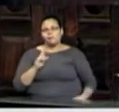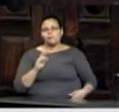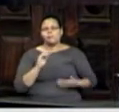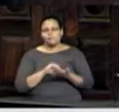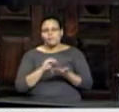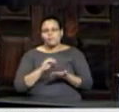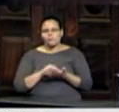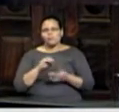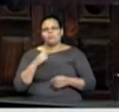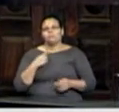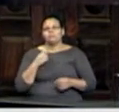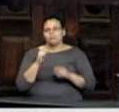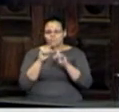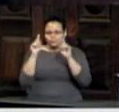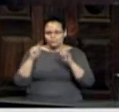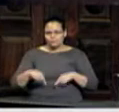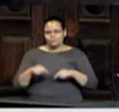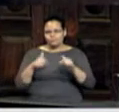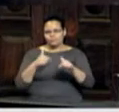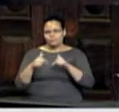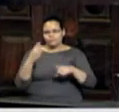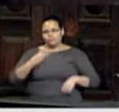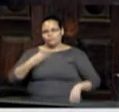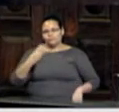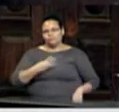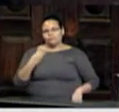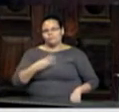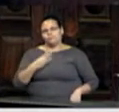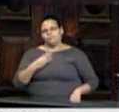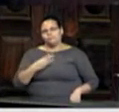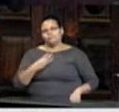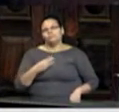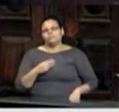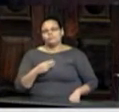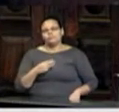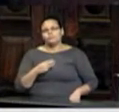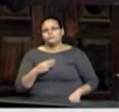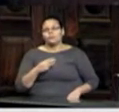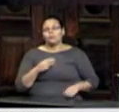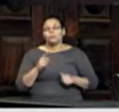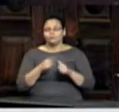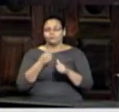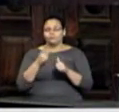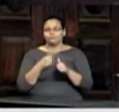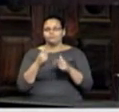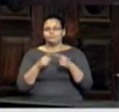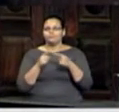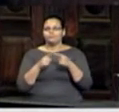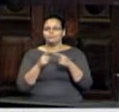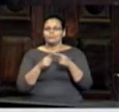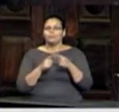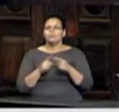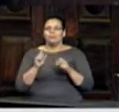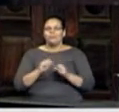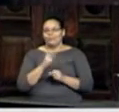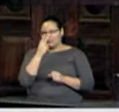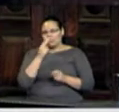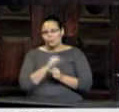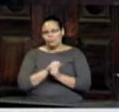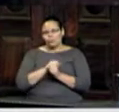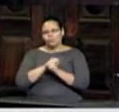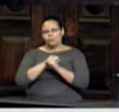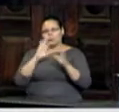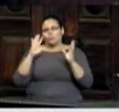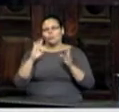pela terceirização desmedida dos serviços. Esse é um primeiro aspecto dessa bomba relógio administrativa.